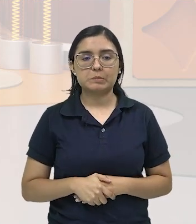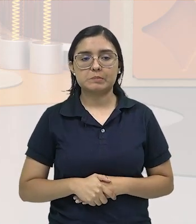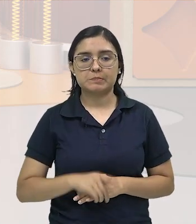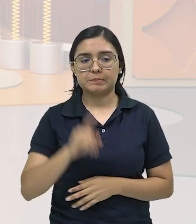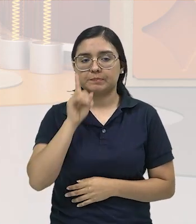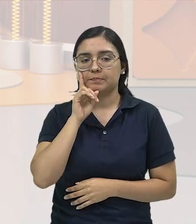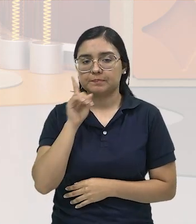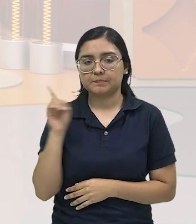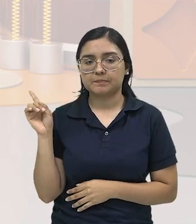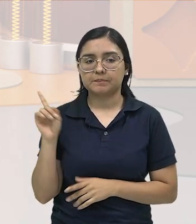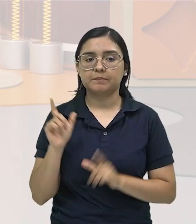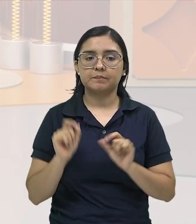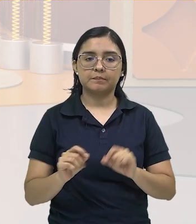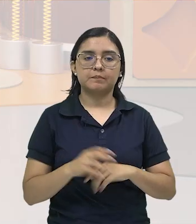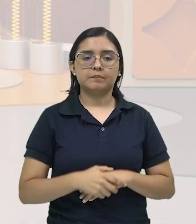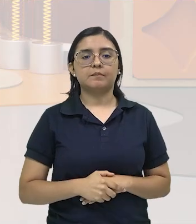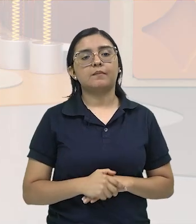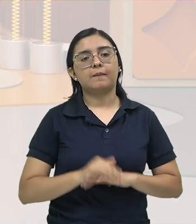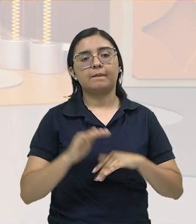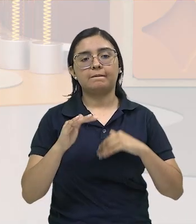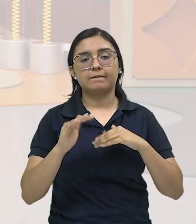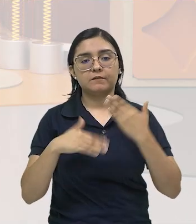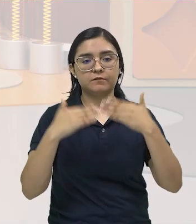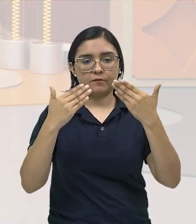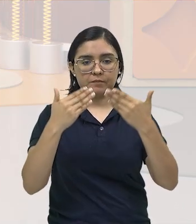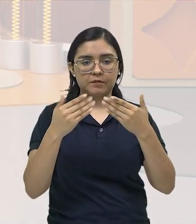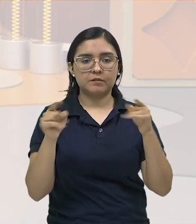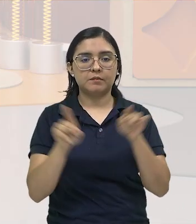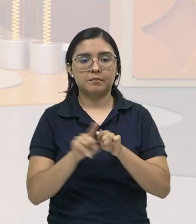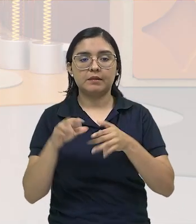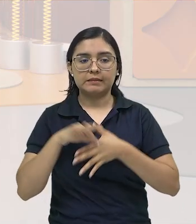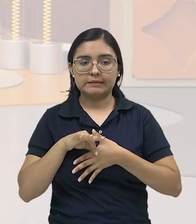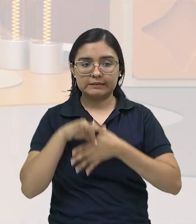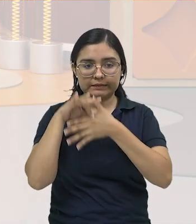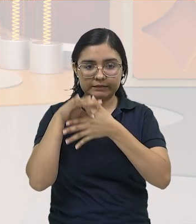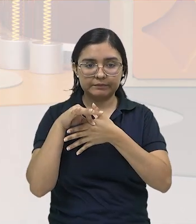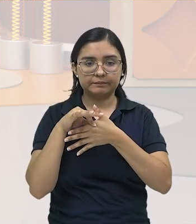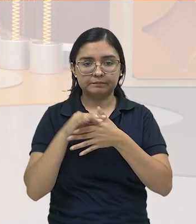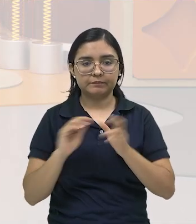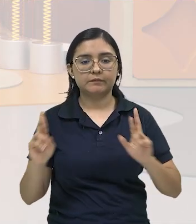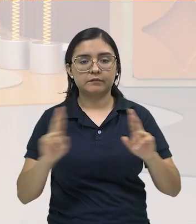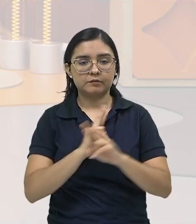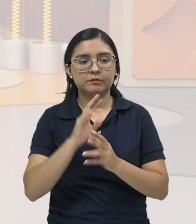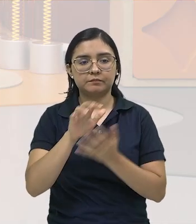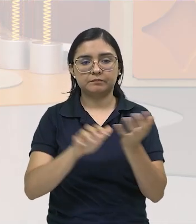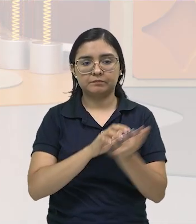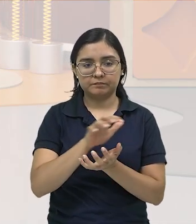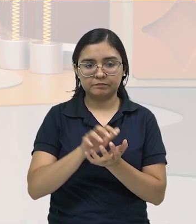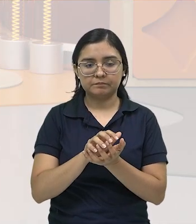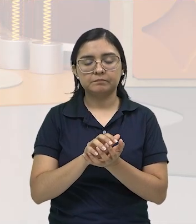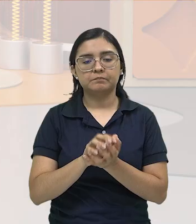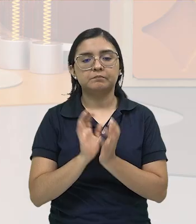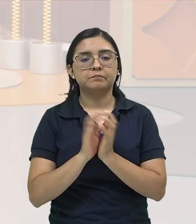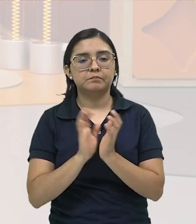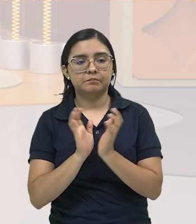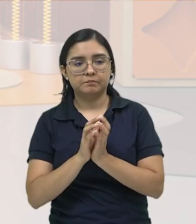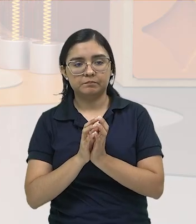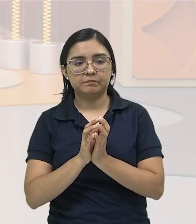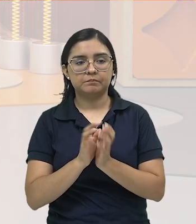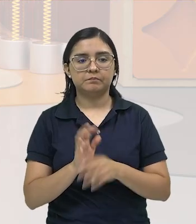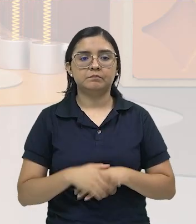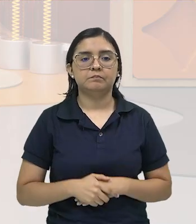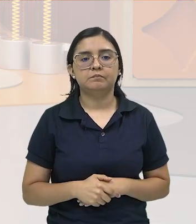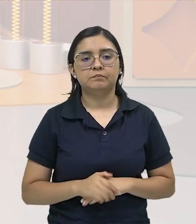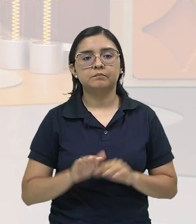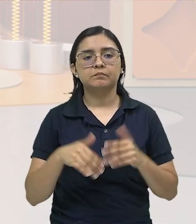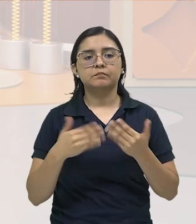Aqui, ó. Desenvolvimento e lideranças então desse movimento atrelado à insurreição pernambucana ou Revolução Pernambucana.